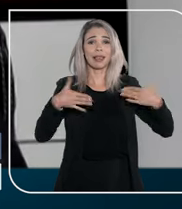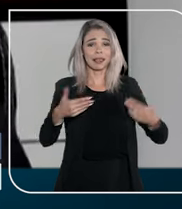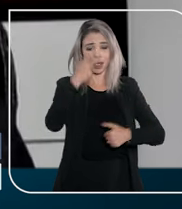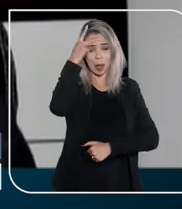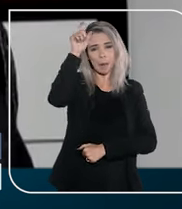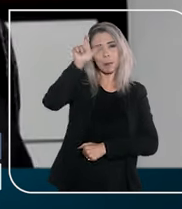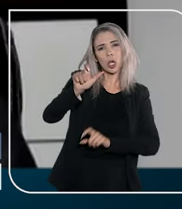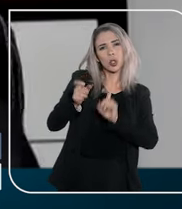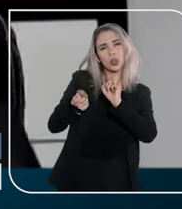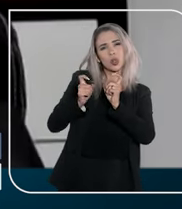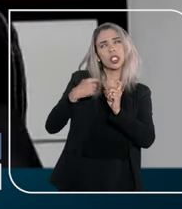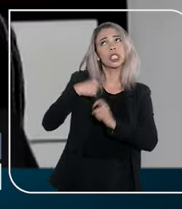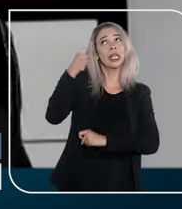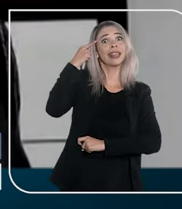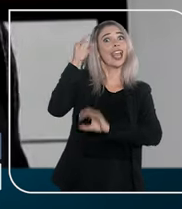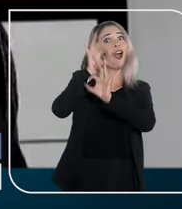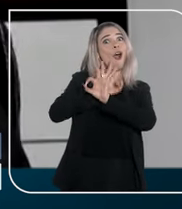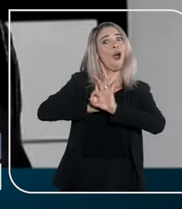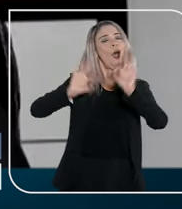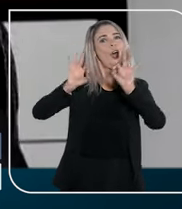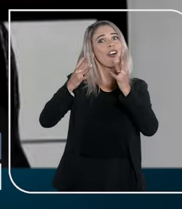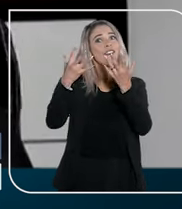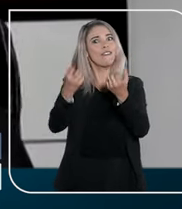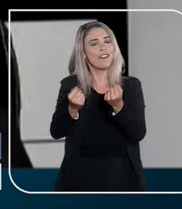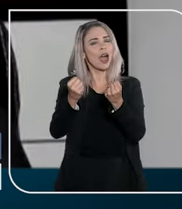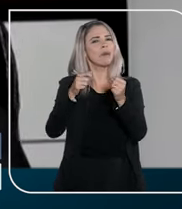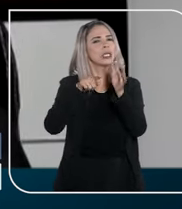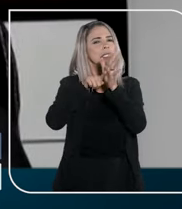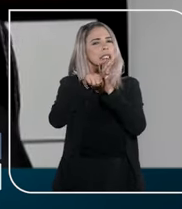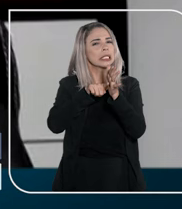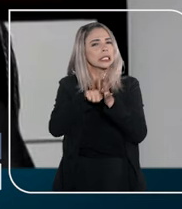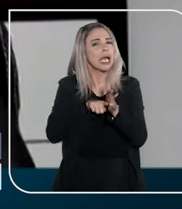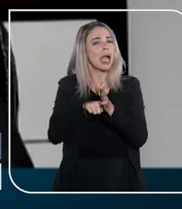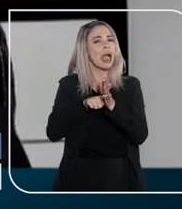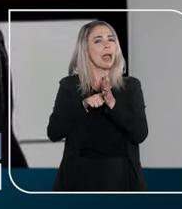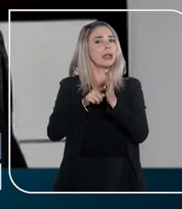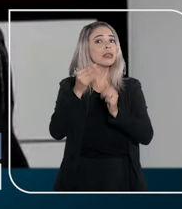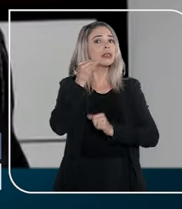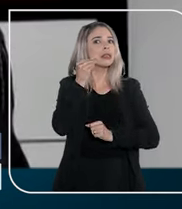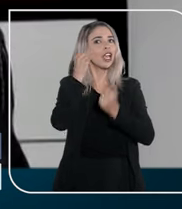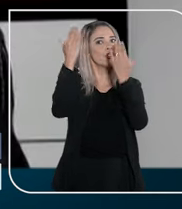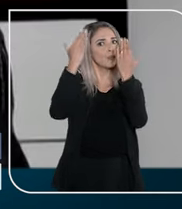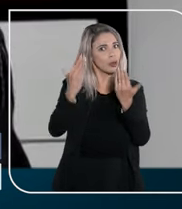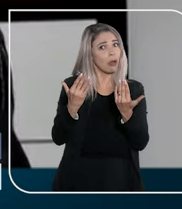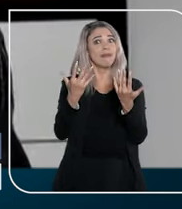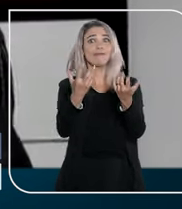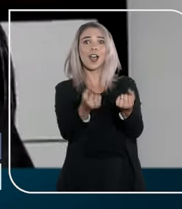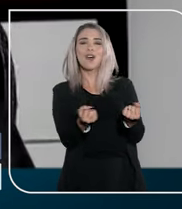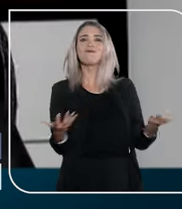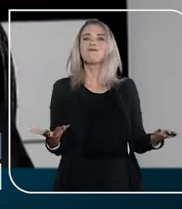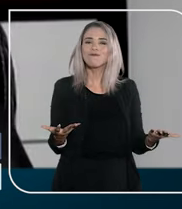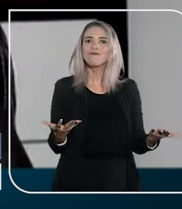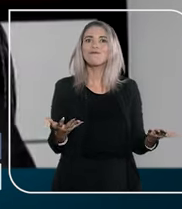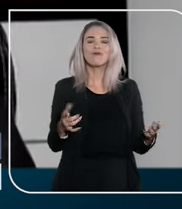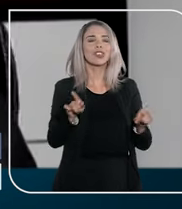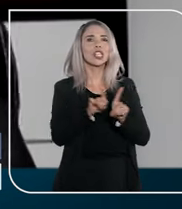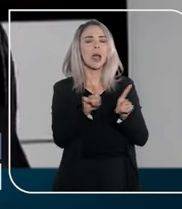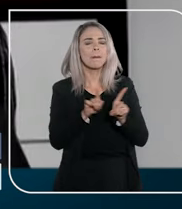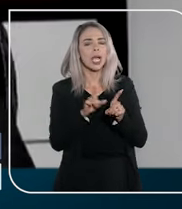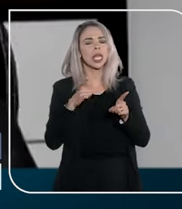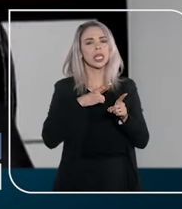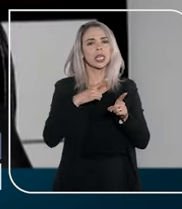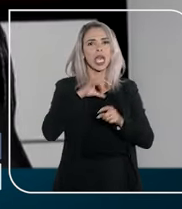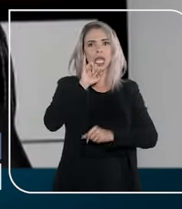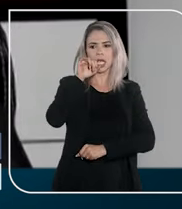e diz, olha, tive uma ideia maravilhosa aqui, vamos fazer um exame psicológico? Vamos fazer um exame psicológico. Vamos fazer aqui um índice de